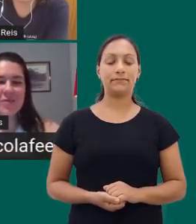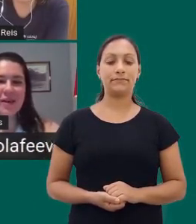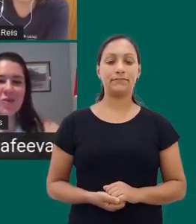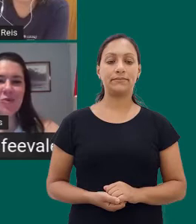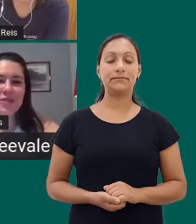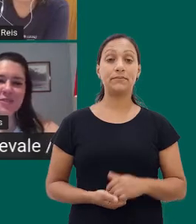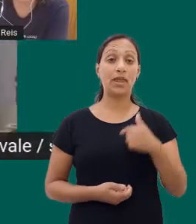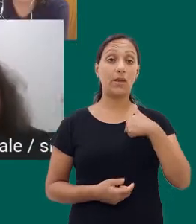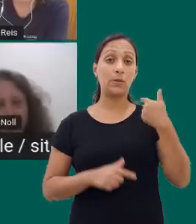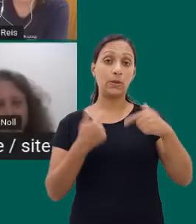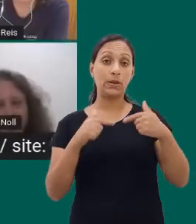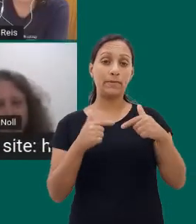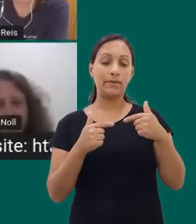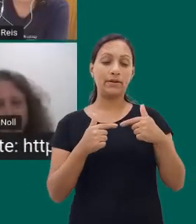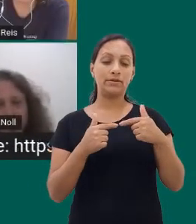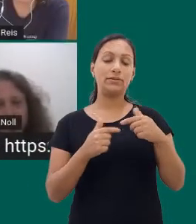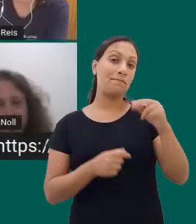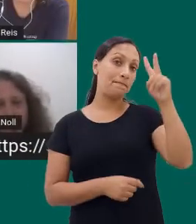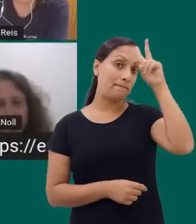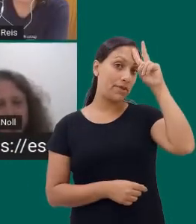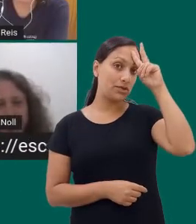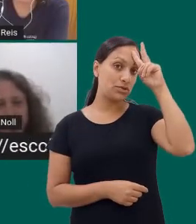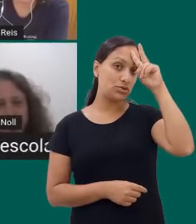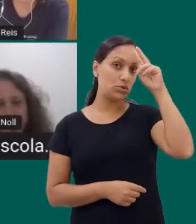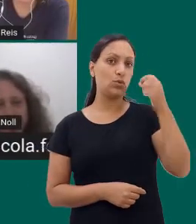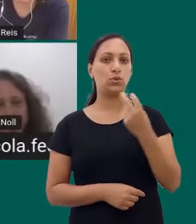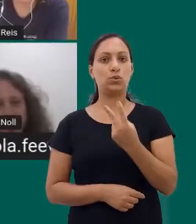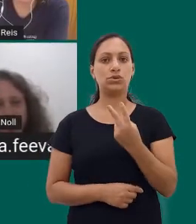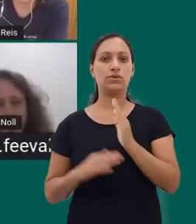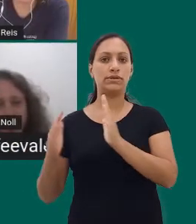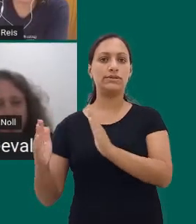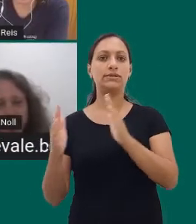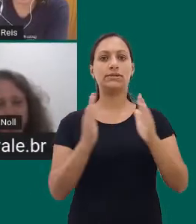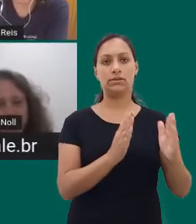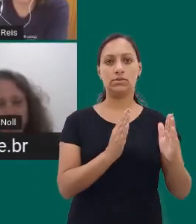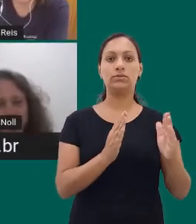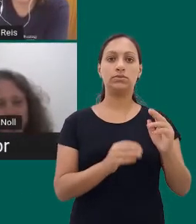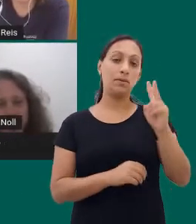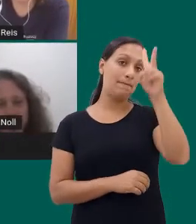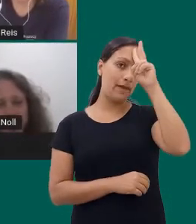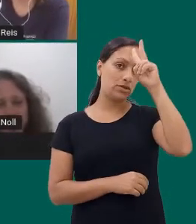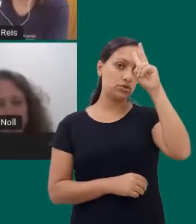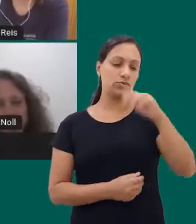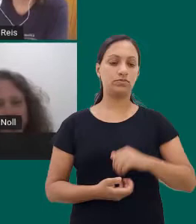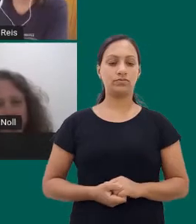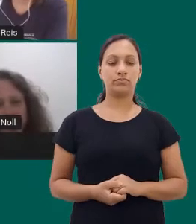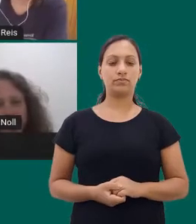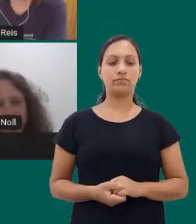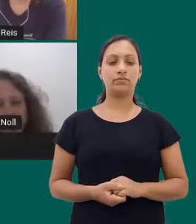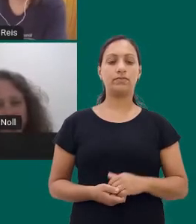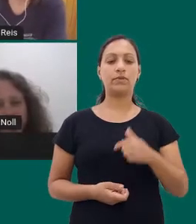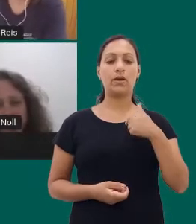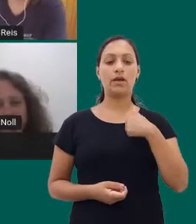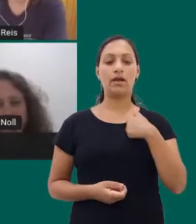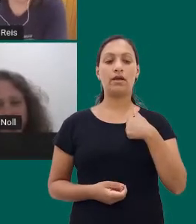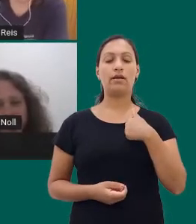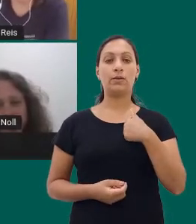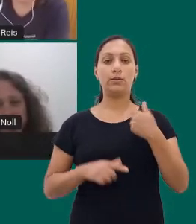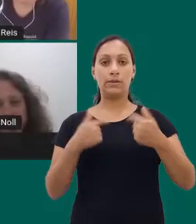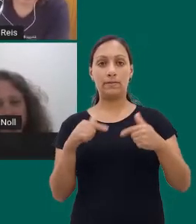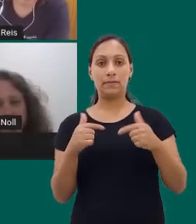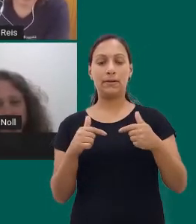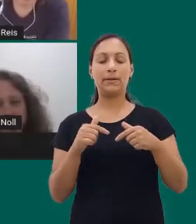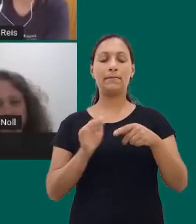Eu trabalho com o ensino médio, né? Com os 2 ciclos do ensino médio. E eu aplico um projeto que se